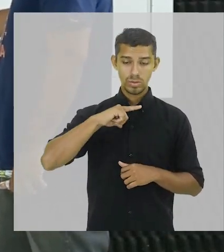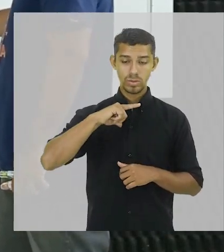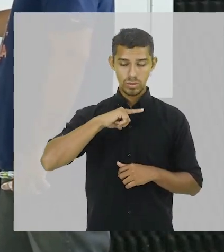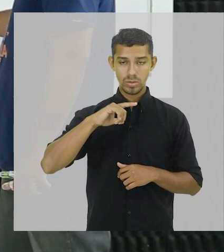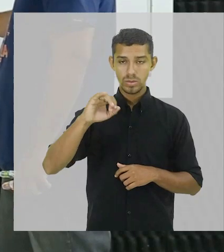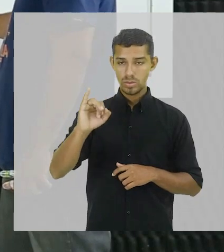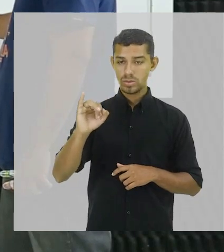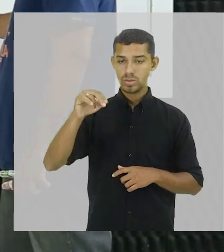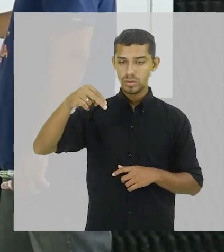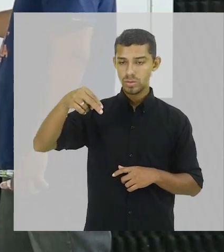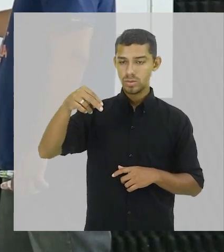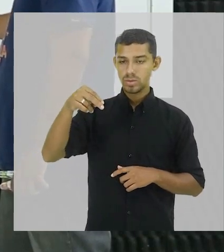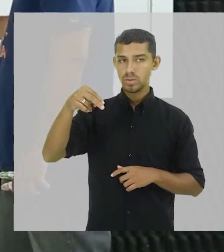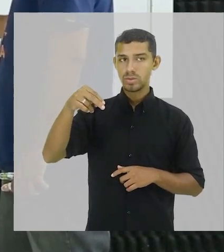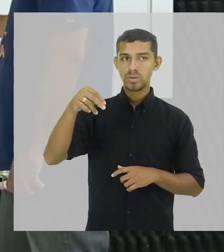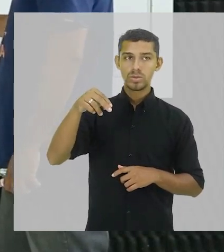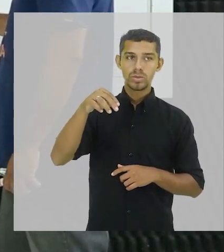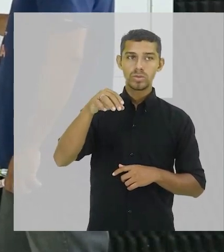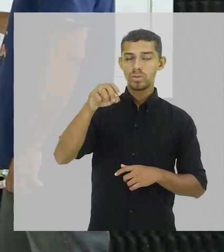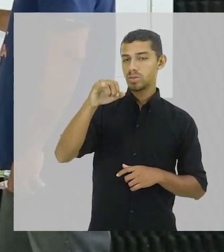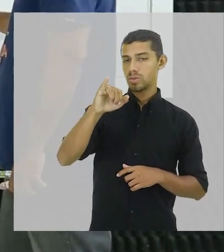ionizante.